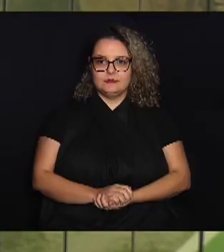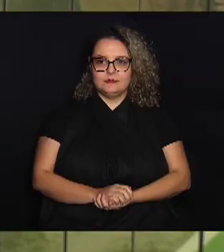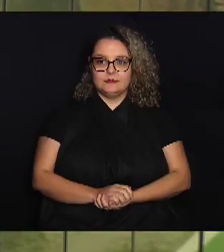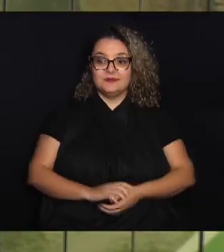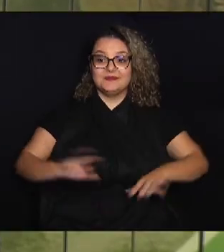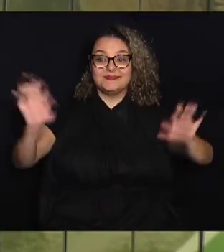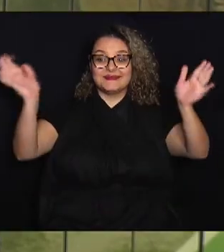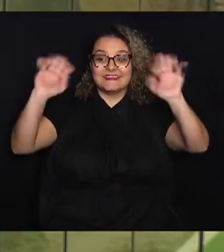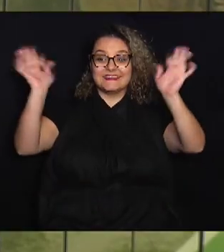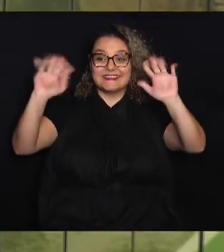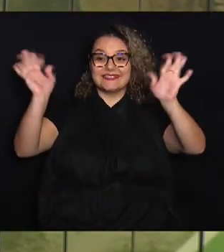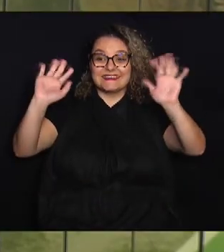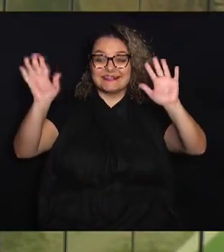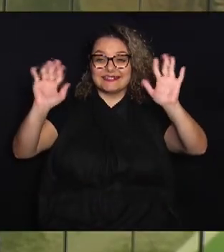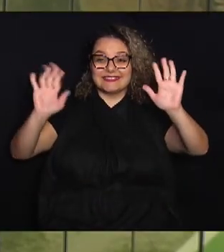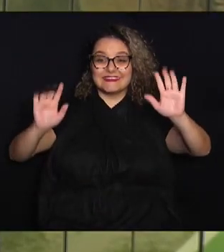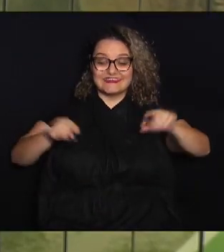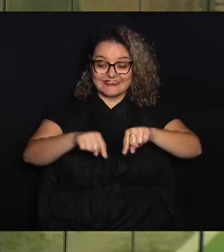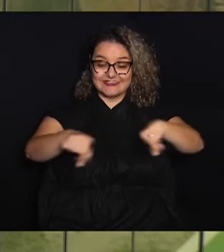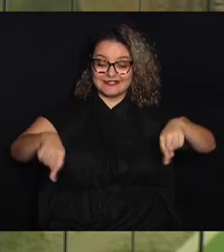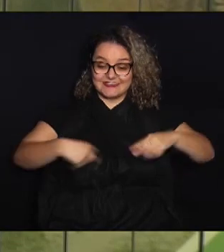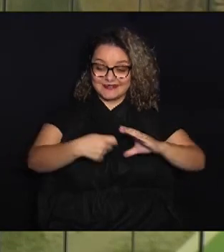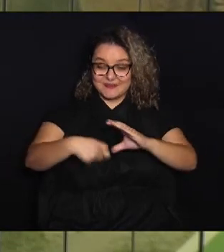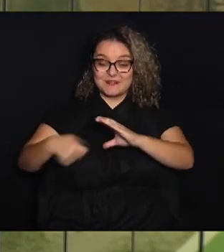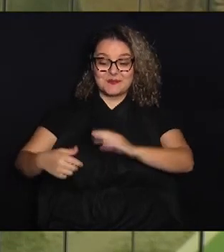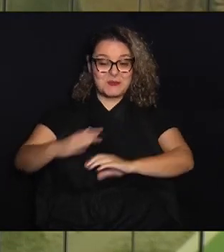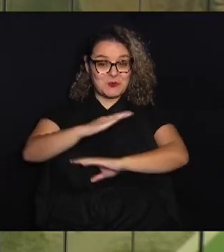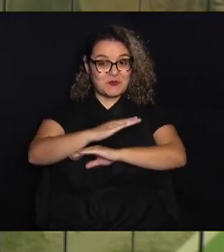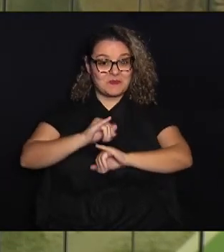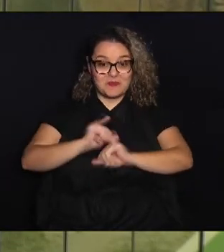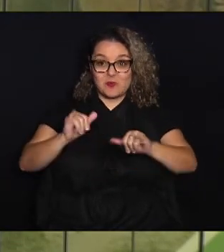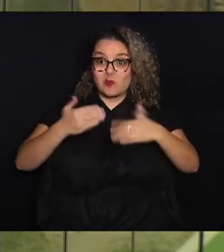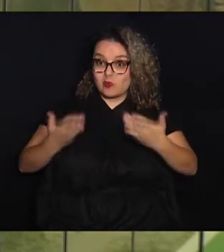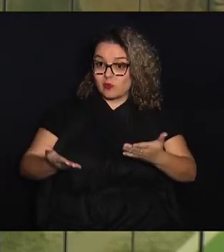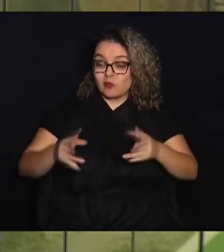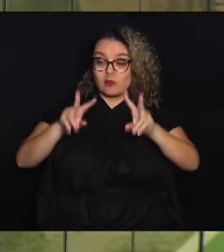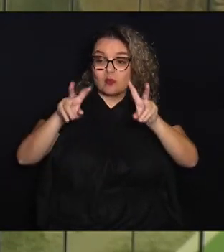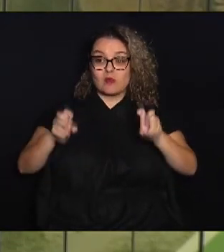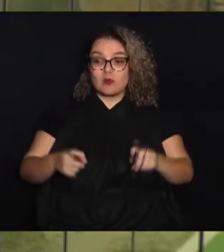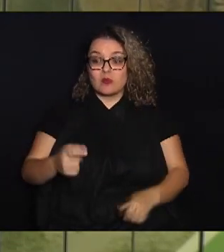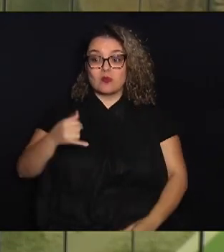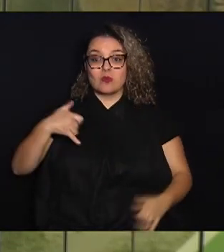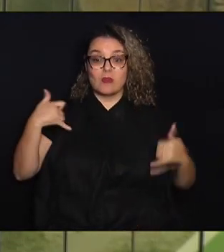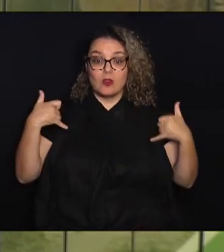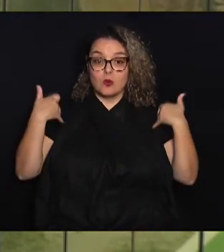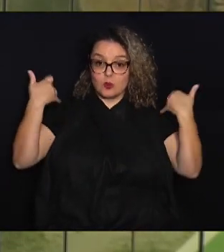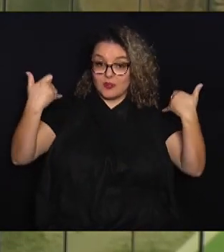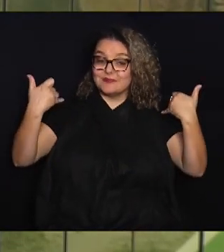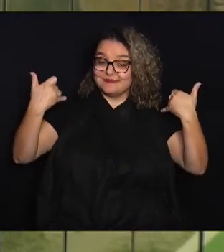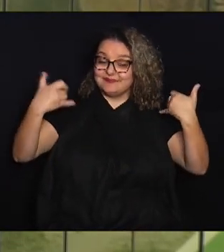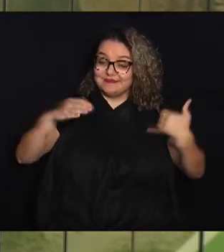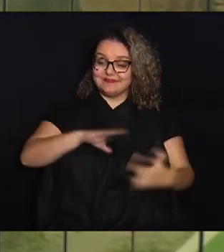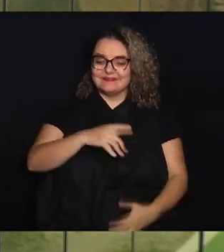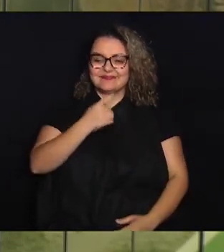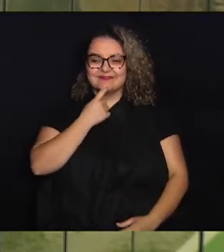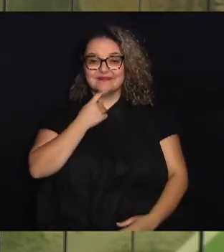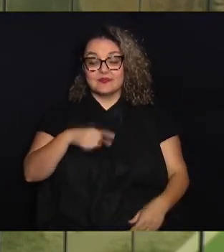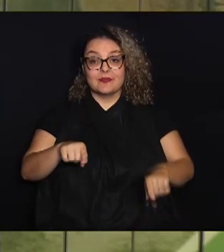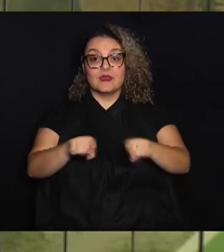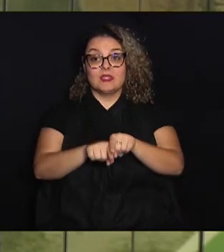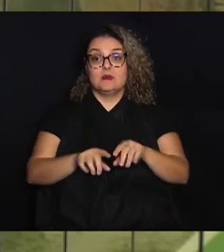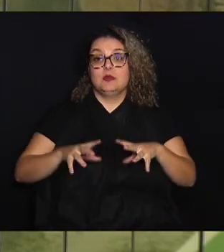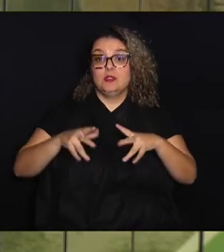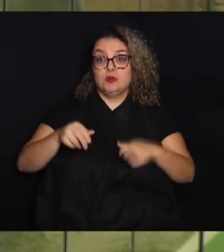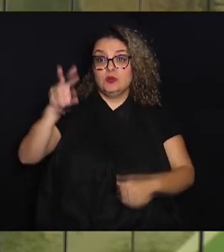pessoal, Estúdio Câmara para vocês, falando sobre o aniversário de Campinas. Também, é claro, sobre a história